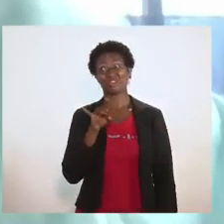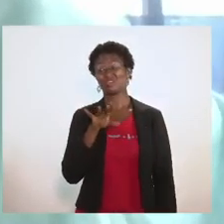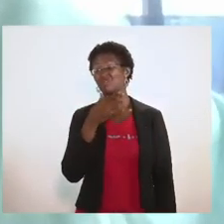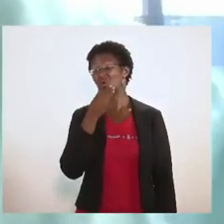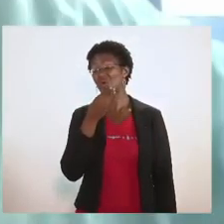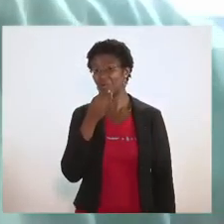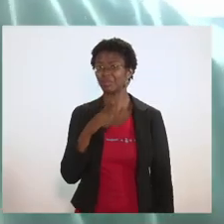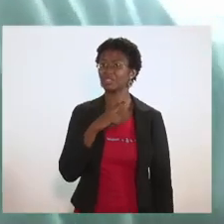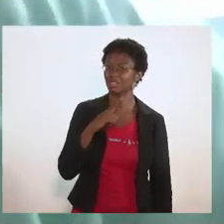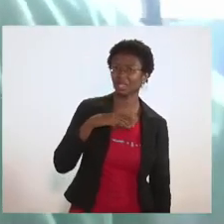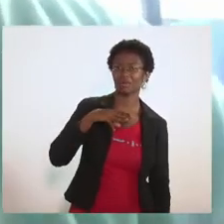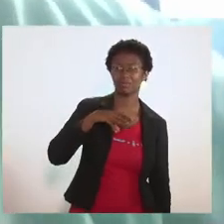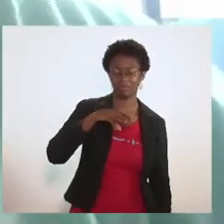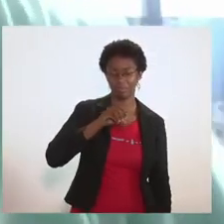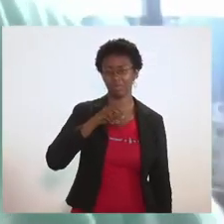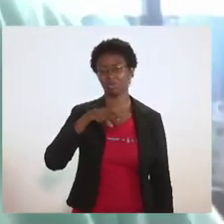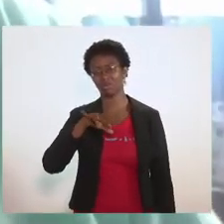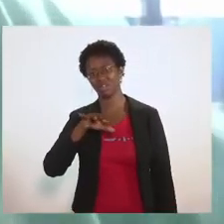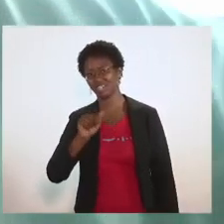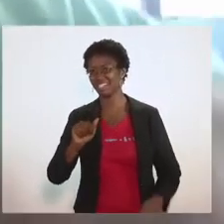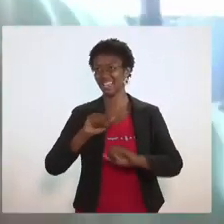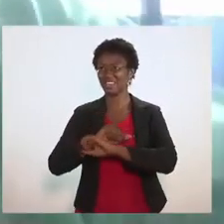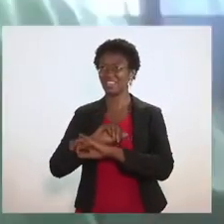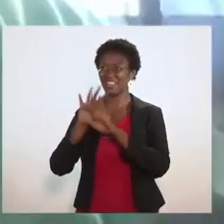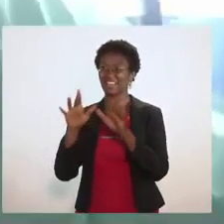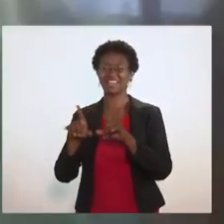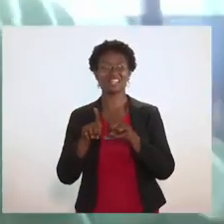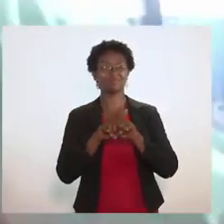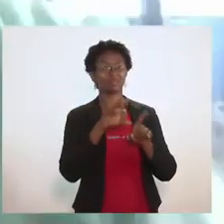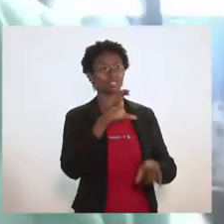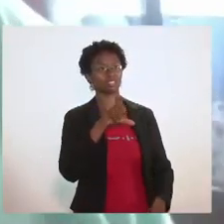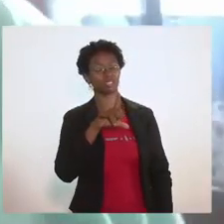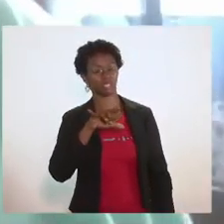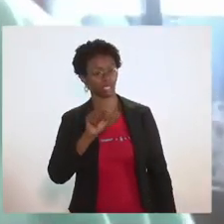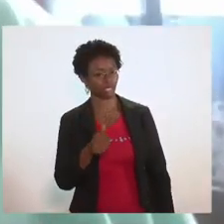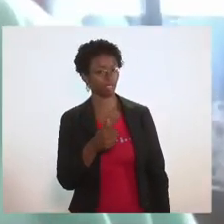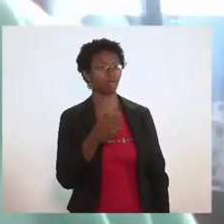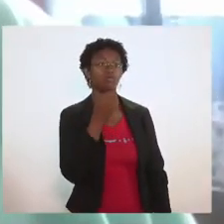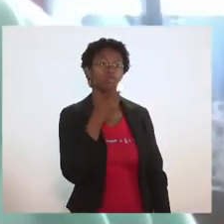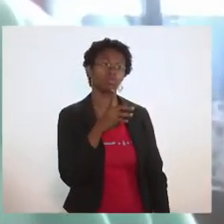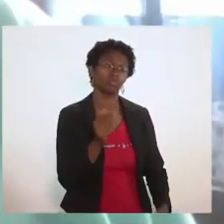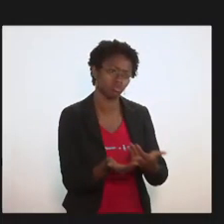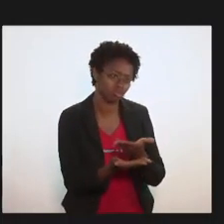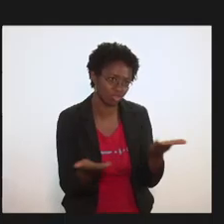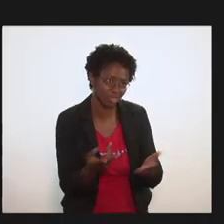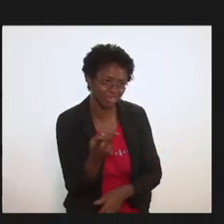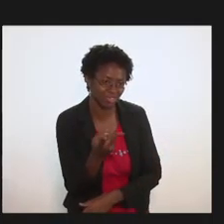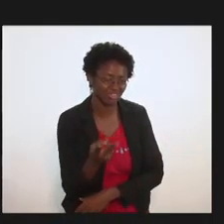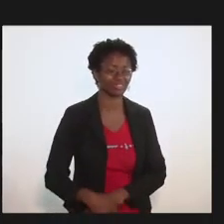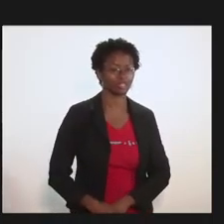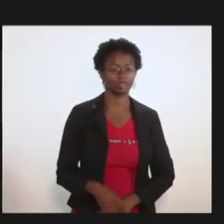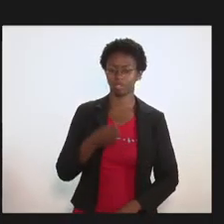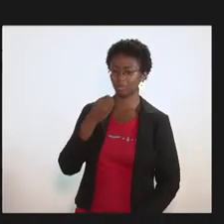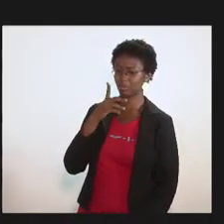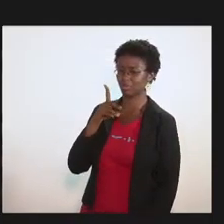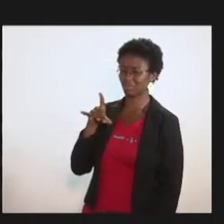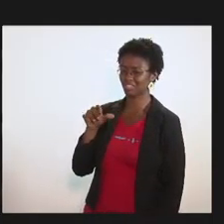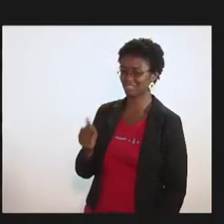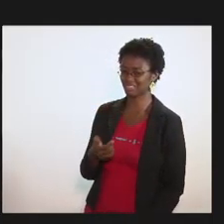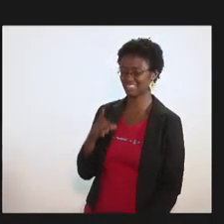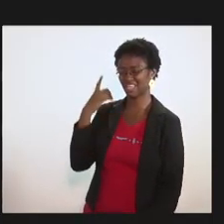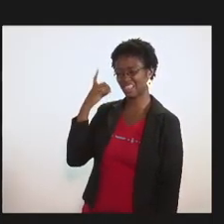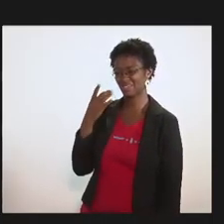até... Veja a deputada Mônica Francisco, a deputada Célia Jordão também. Olha, que deixamos de ser uma